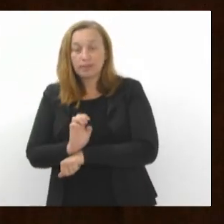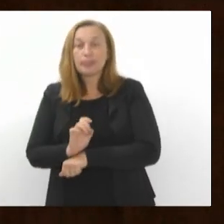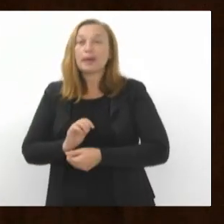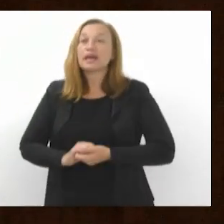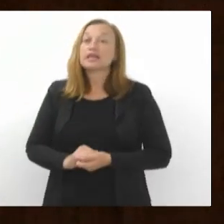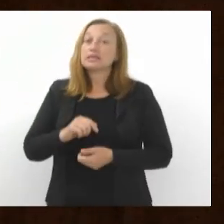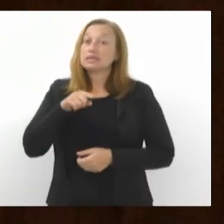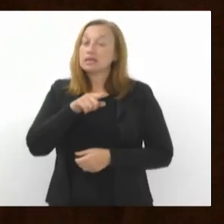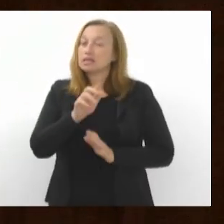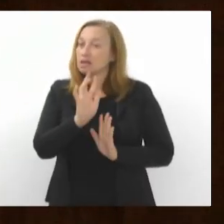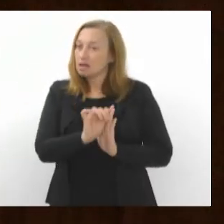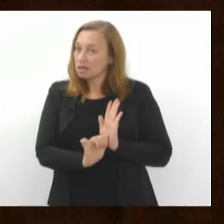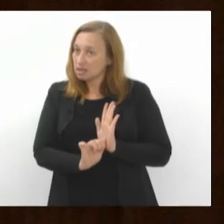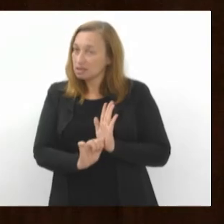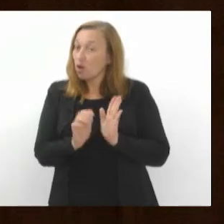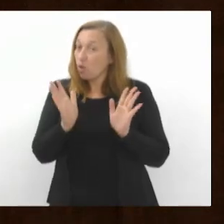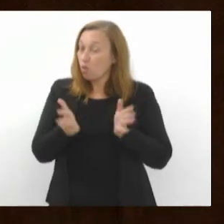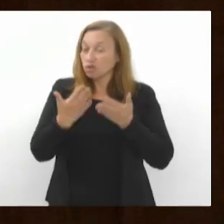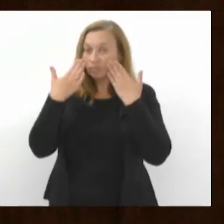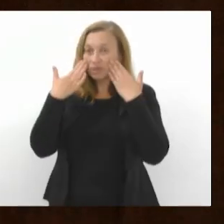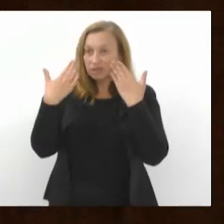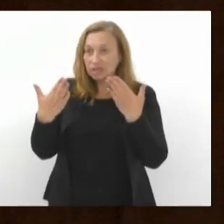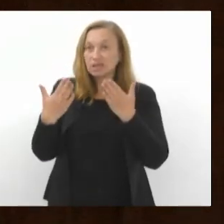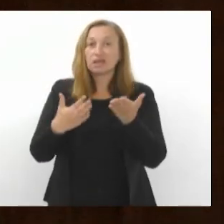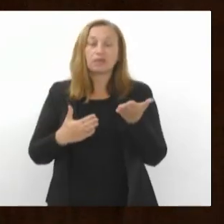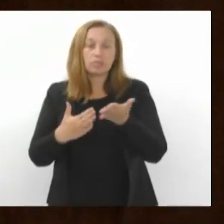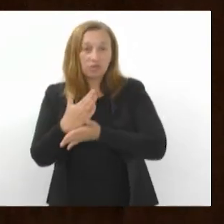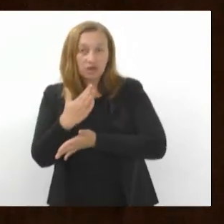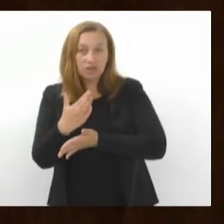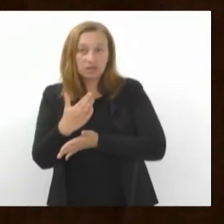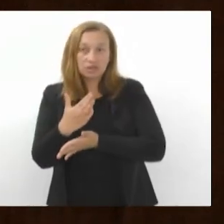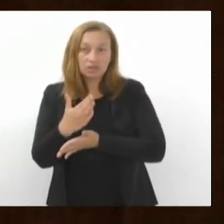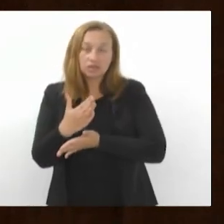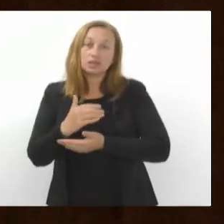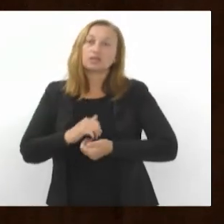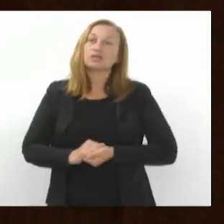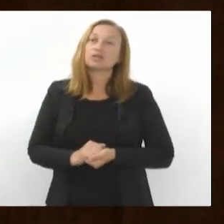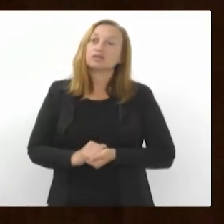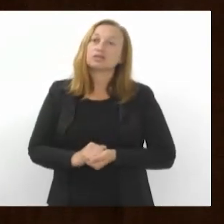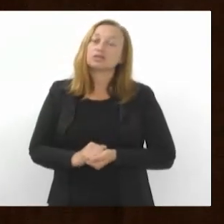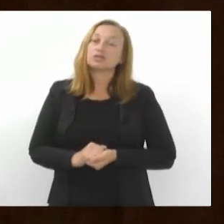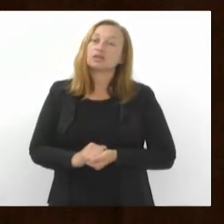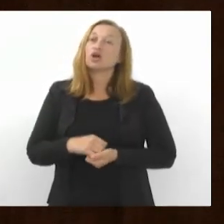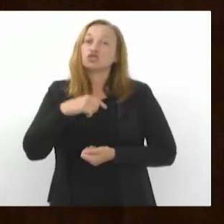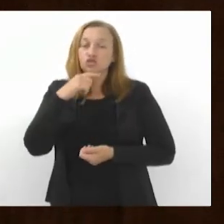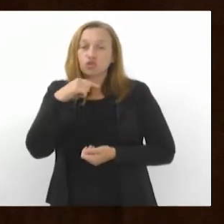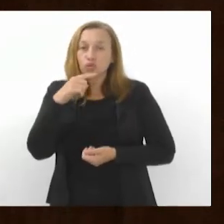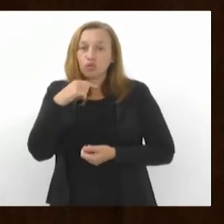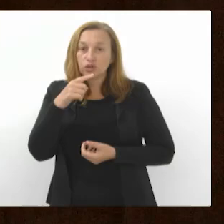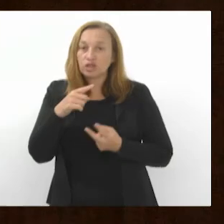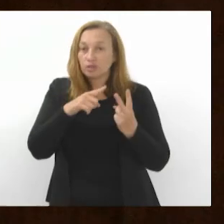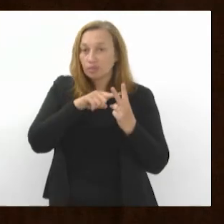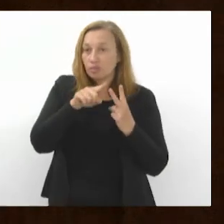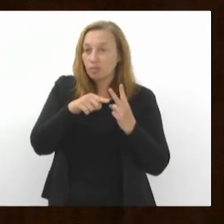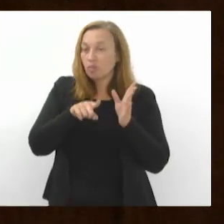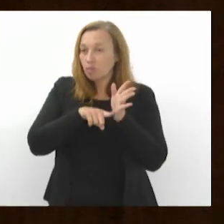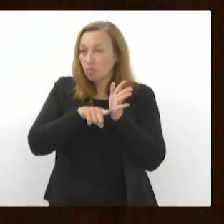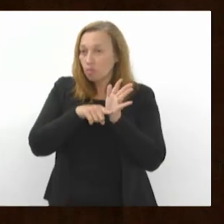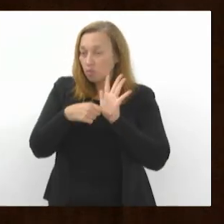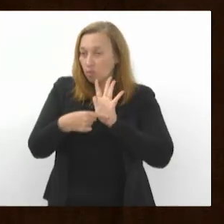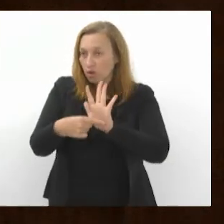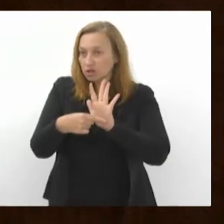esta redação, hoje apresentada e aprovada, dirime essas dúvidas, porque a